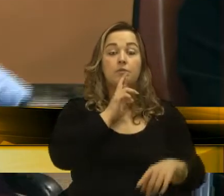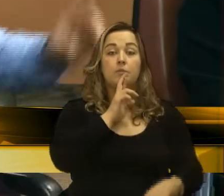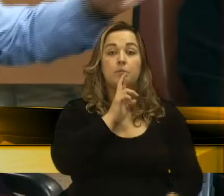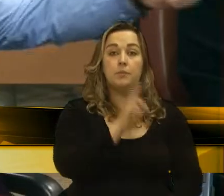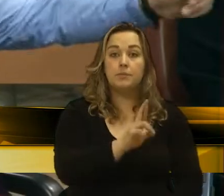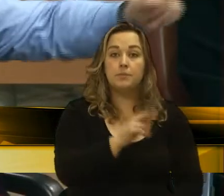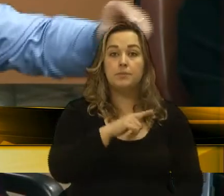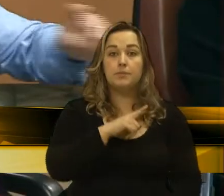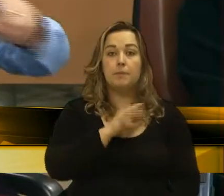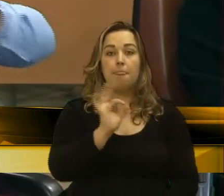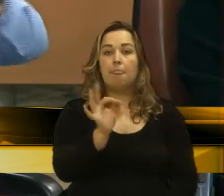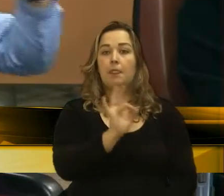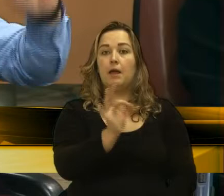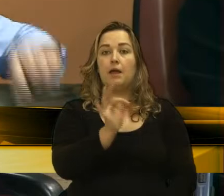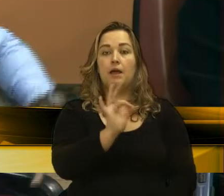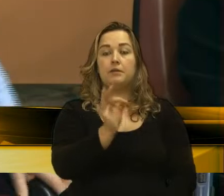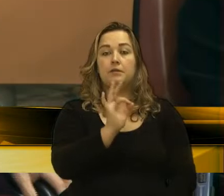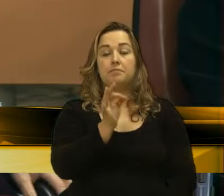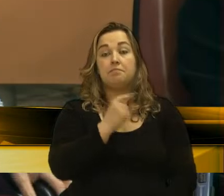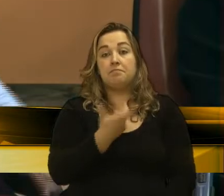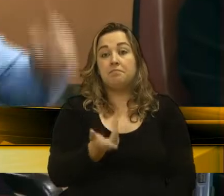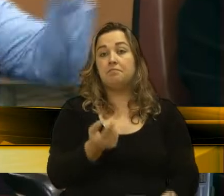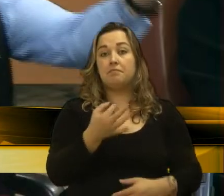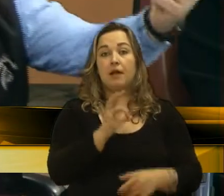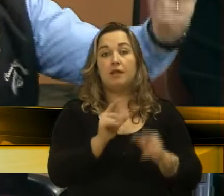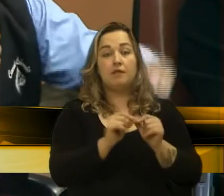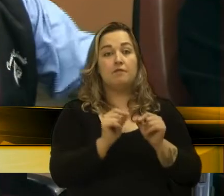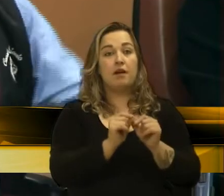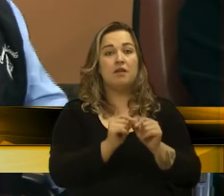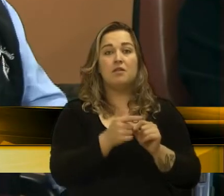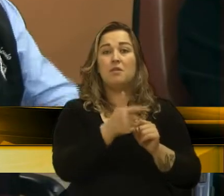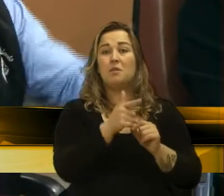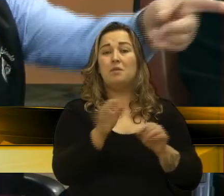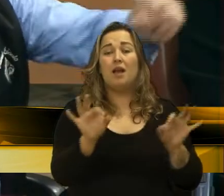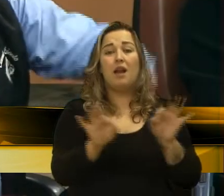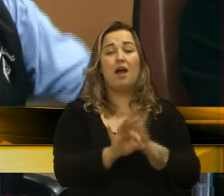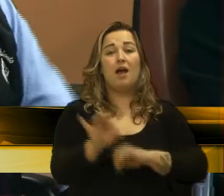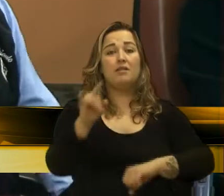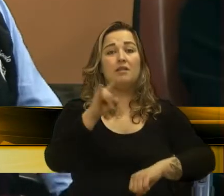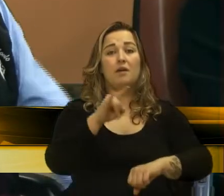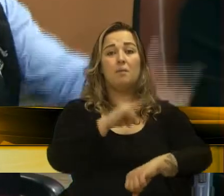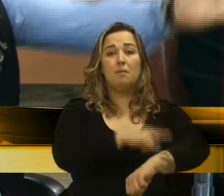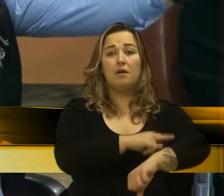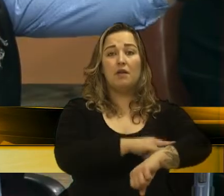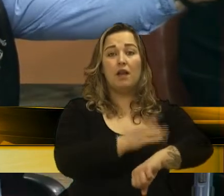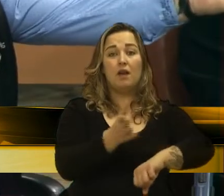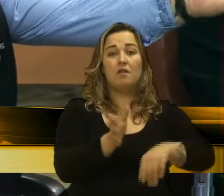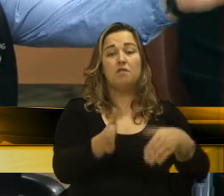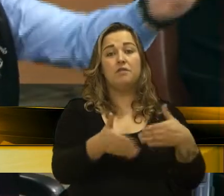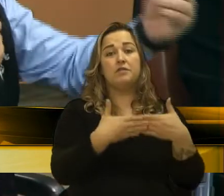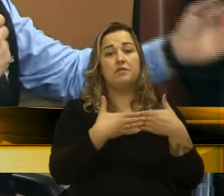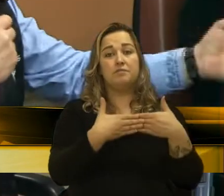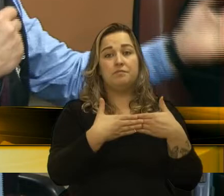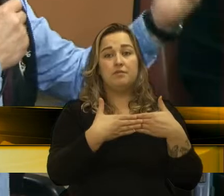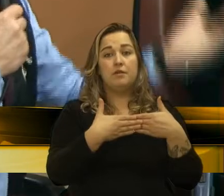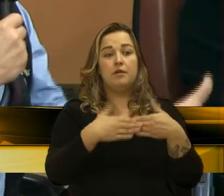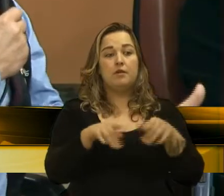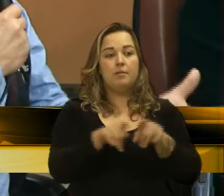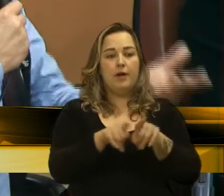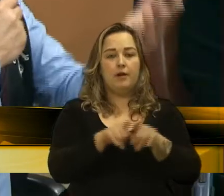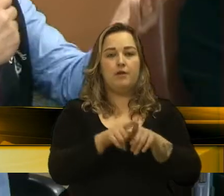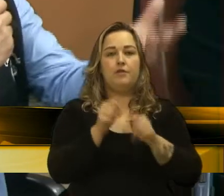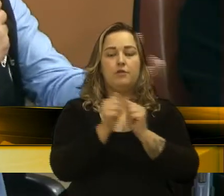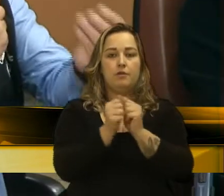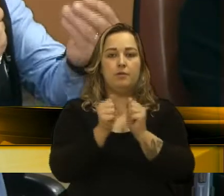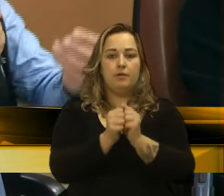talvez não é da incumbência dela, mas é do poder público. Nem banheiro não tem, fechado. Então começa ali, o que tu quer esperar?